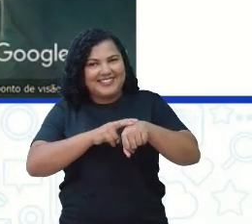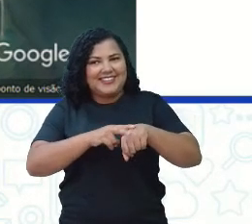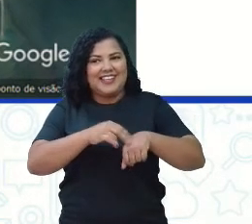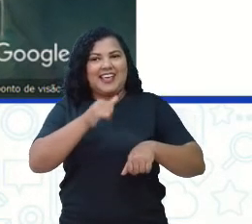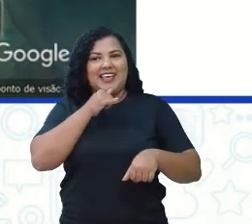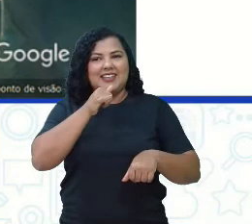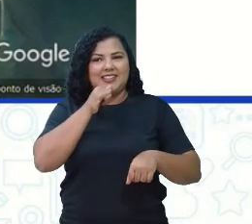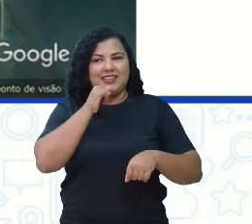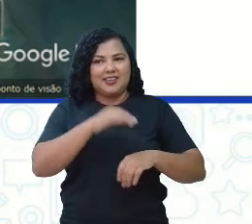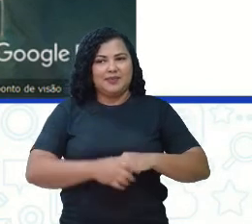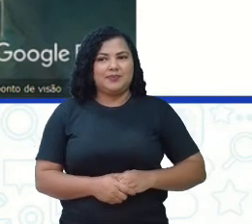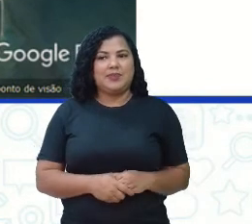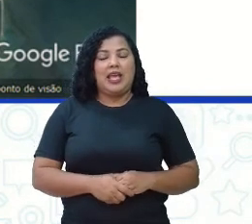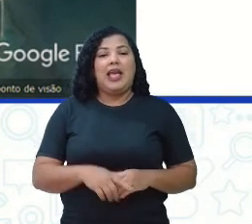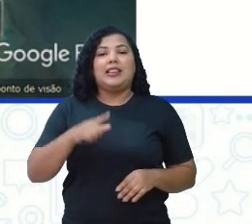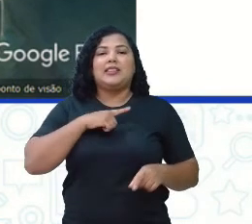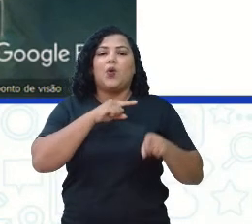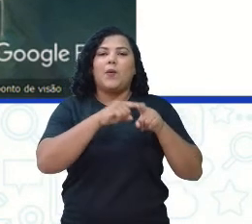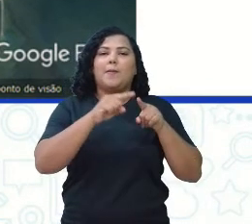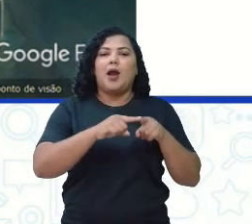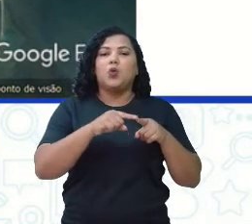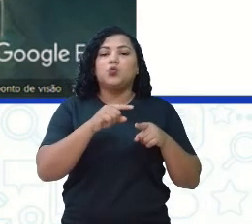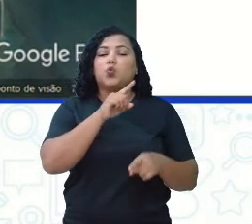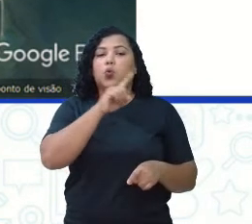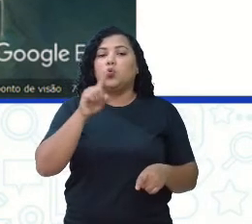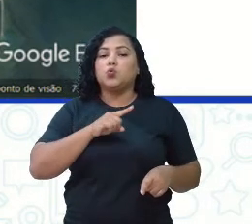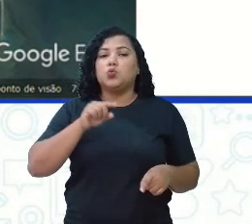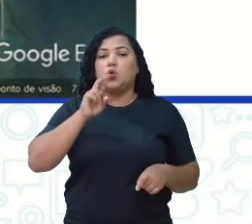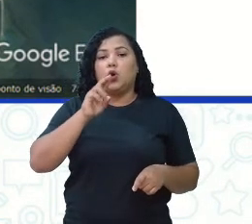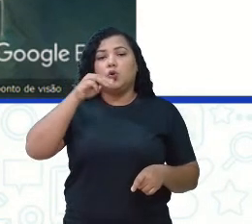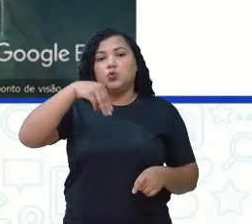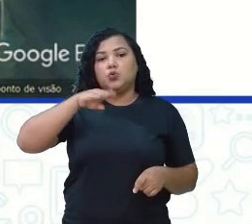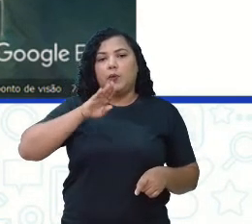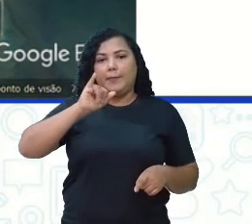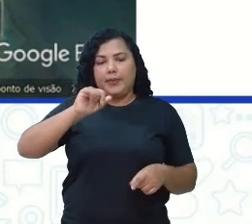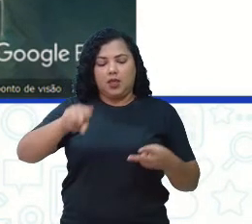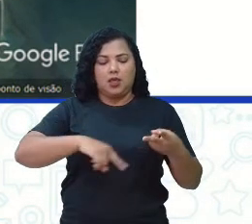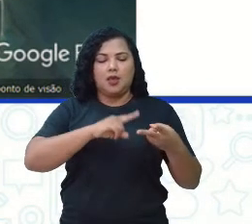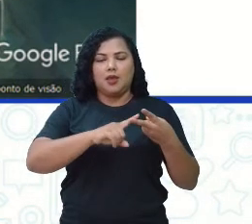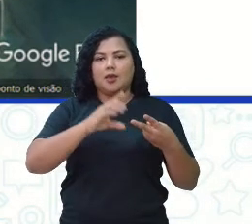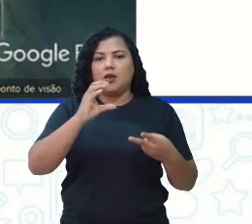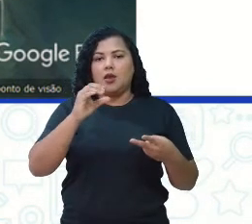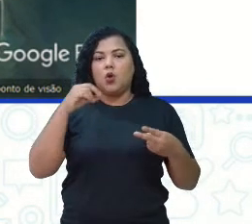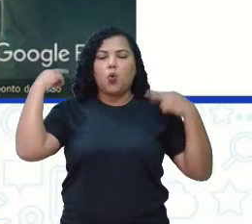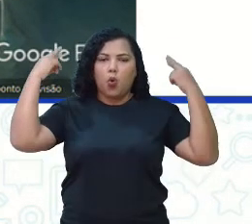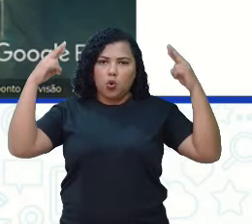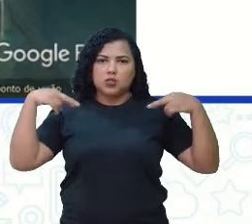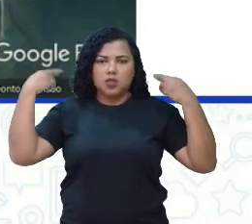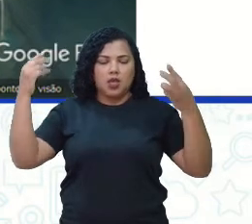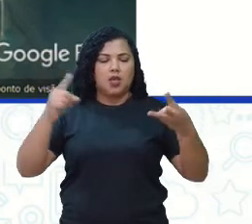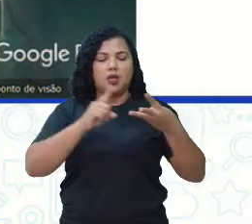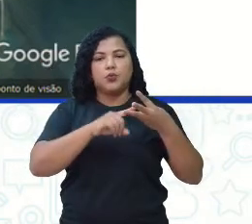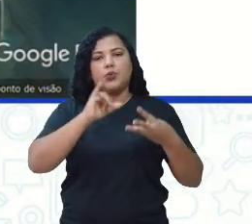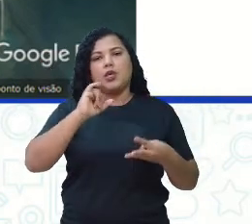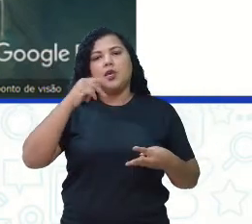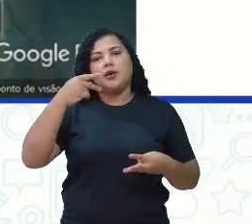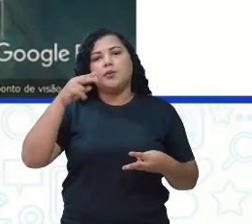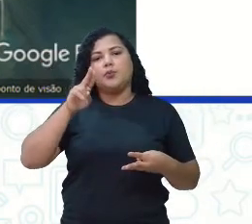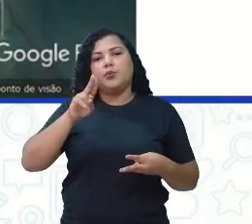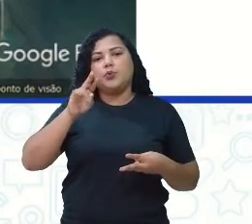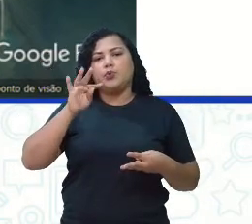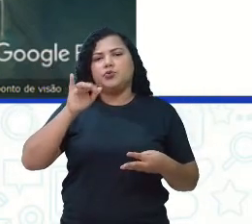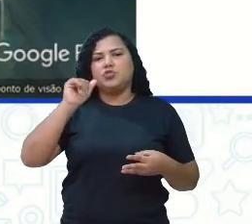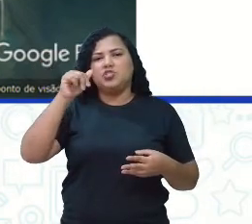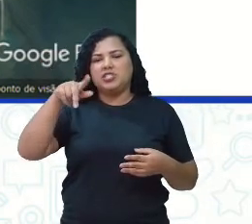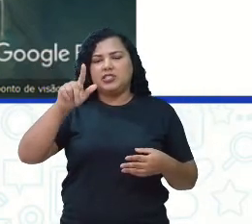ó, Zumbi, o Cordeiro, Iputinga, Caxangá e depois a Várzea. Então, esse era o trajeto da linha da Várzea, né?